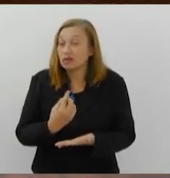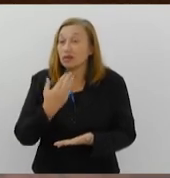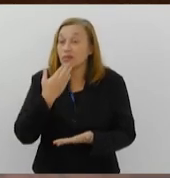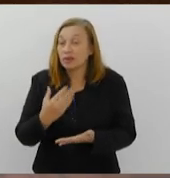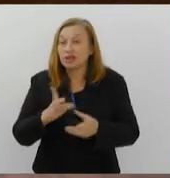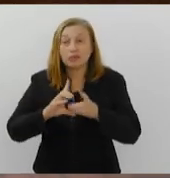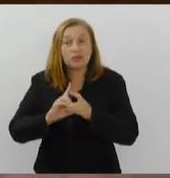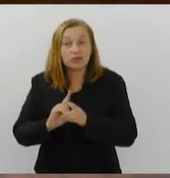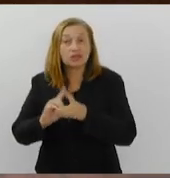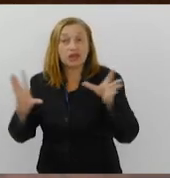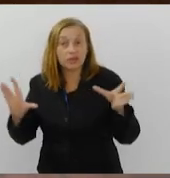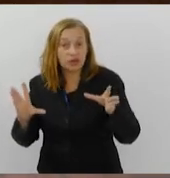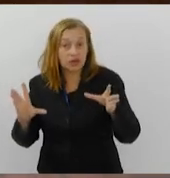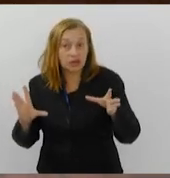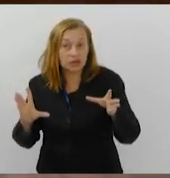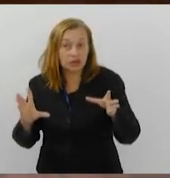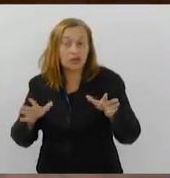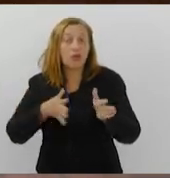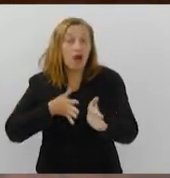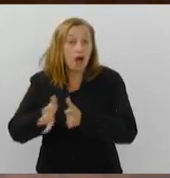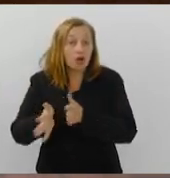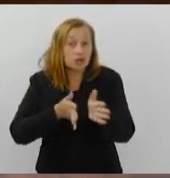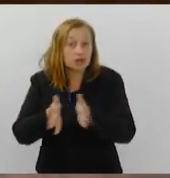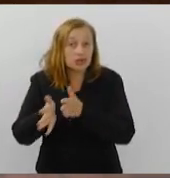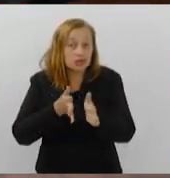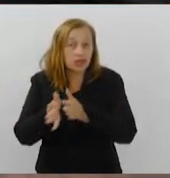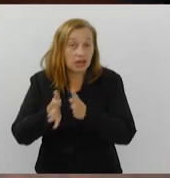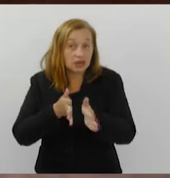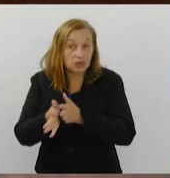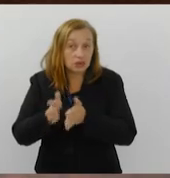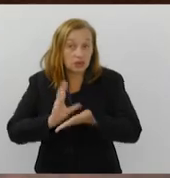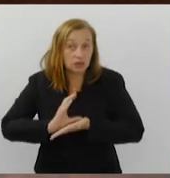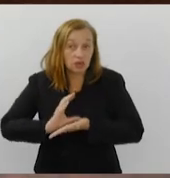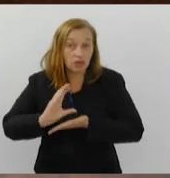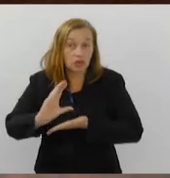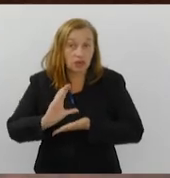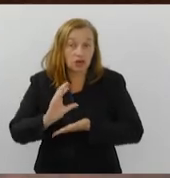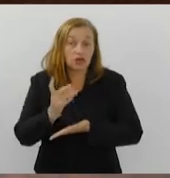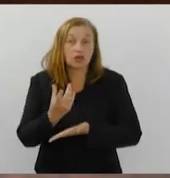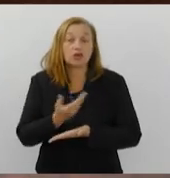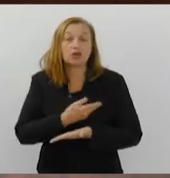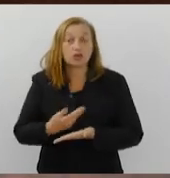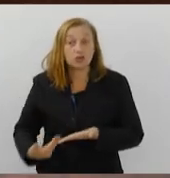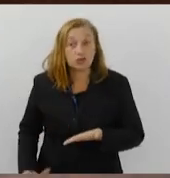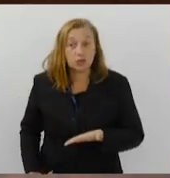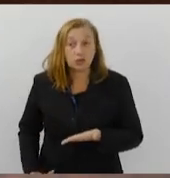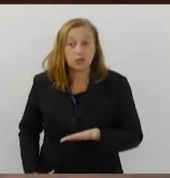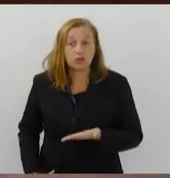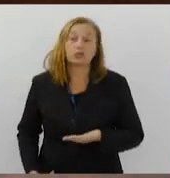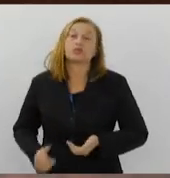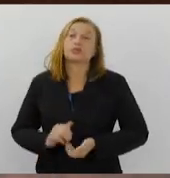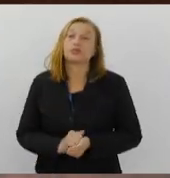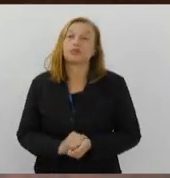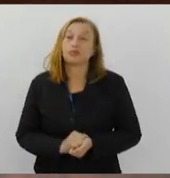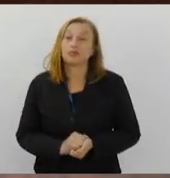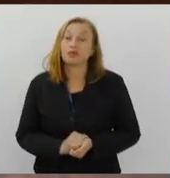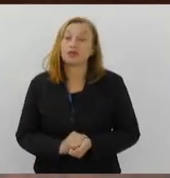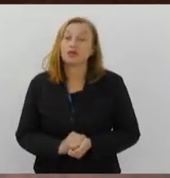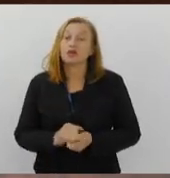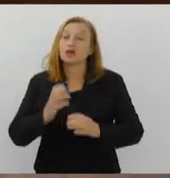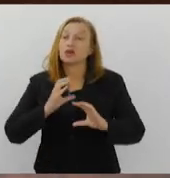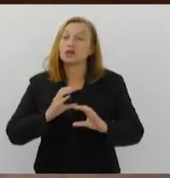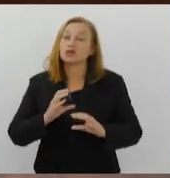democratização e popularização do acesso aos recursos públicos transferidos diretamente para os